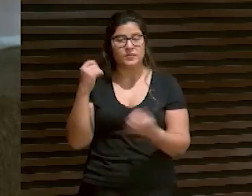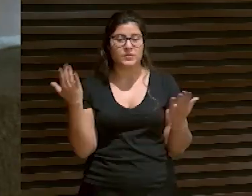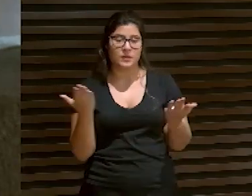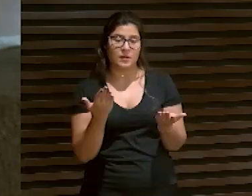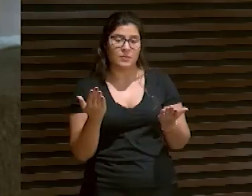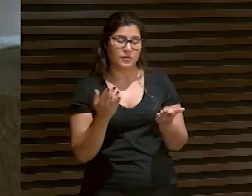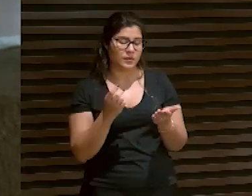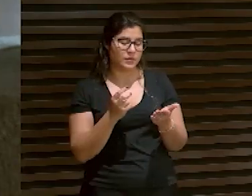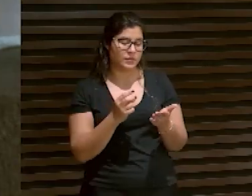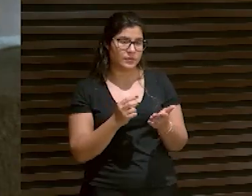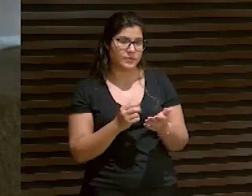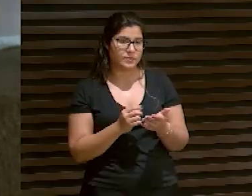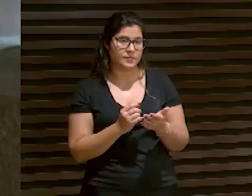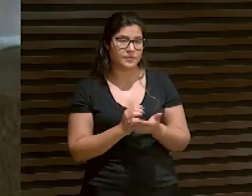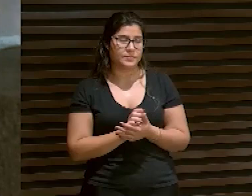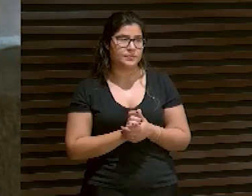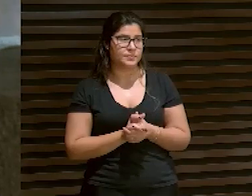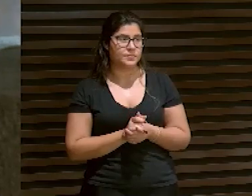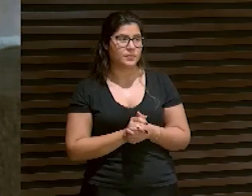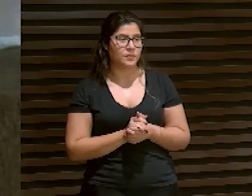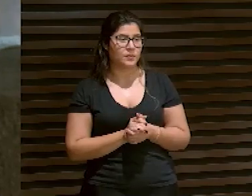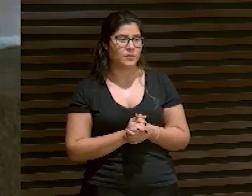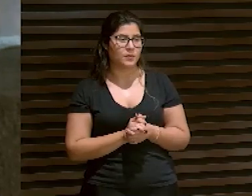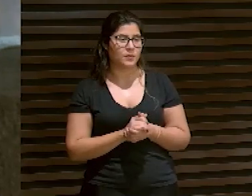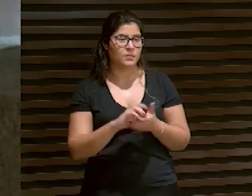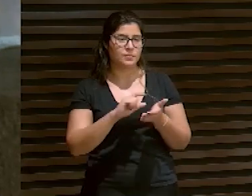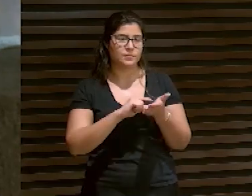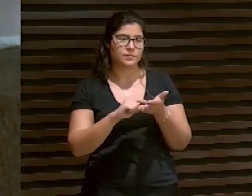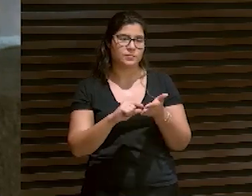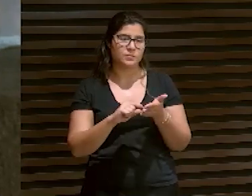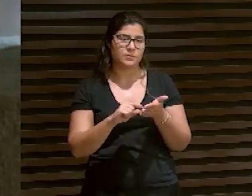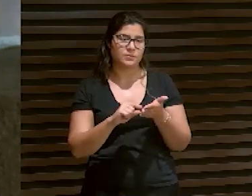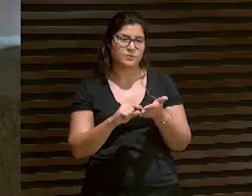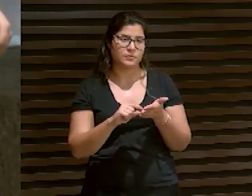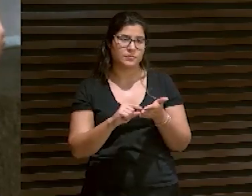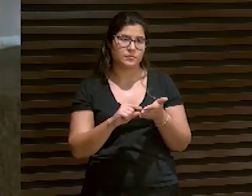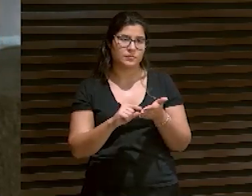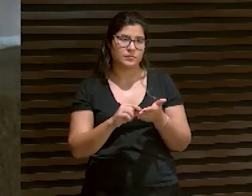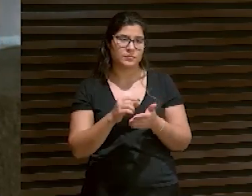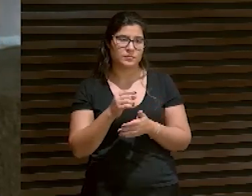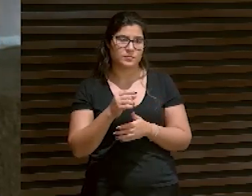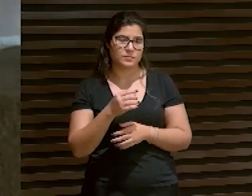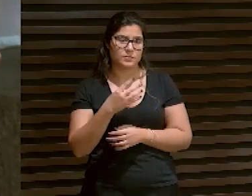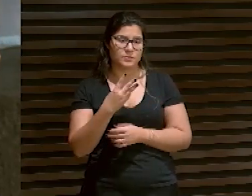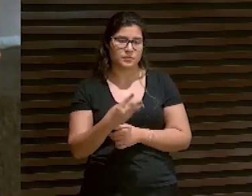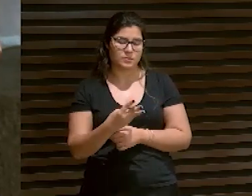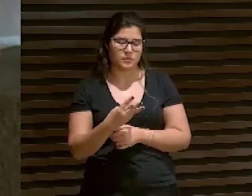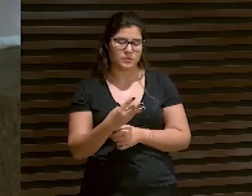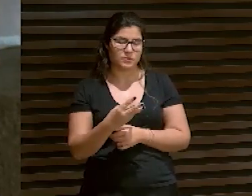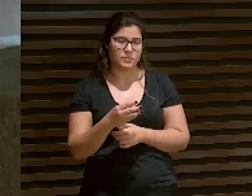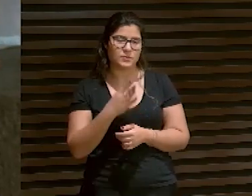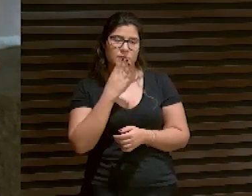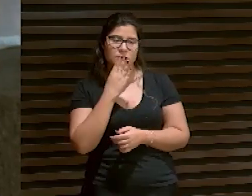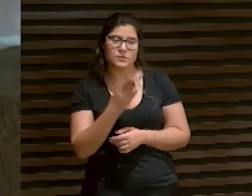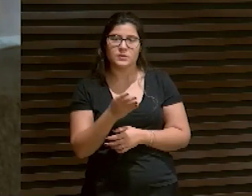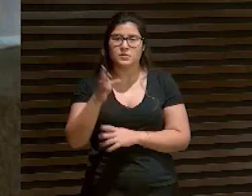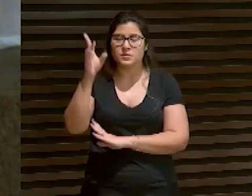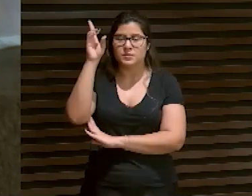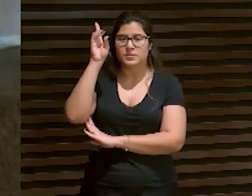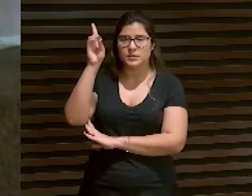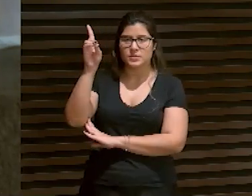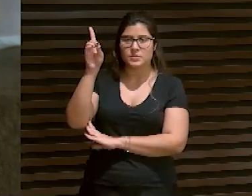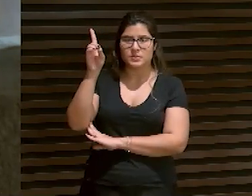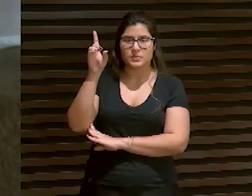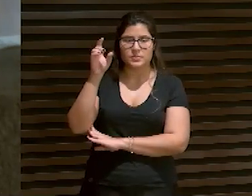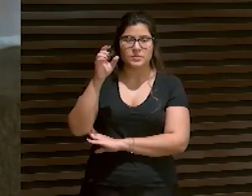aqui, irmãos, no versículo 3, que ele pede para Deus: peço-te, pois,